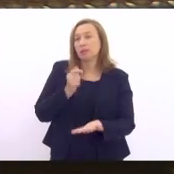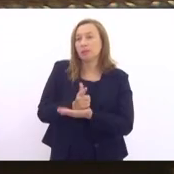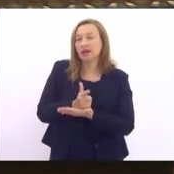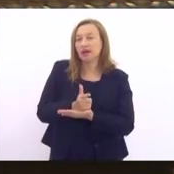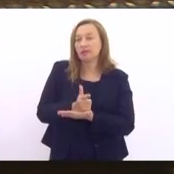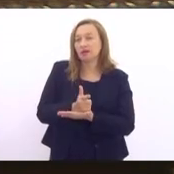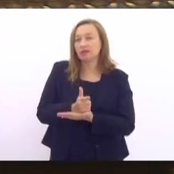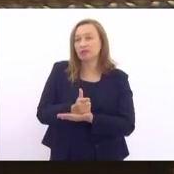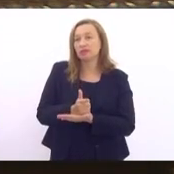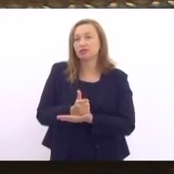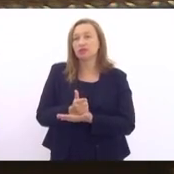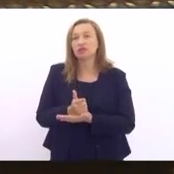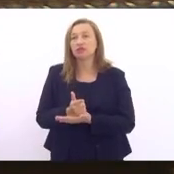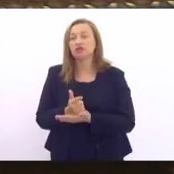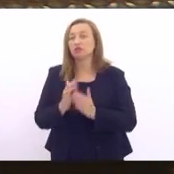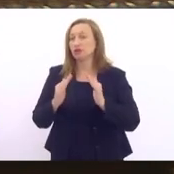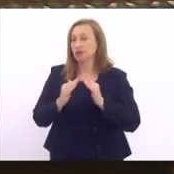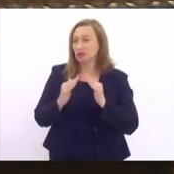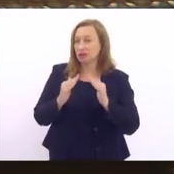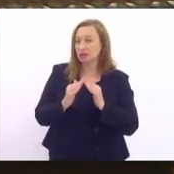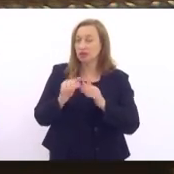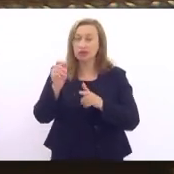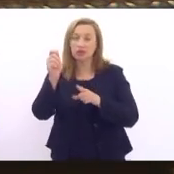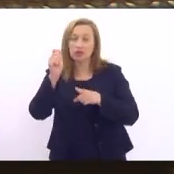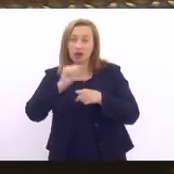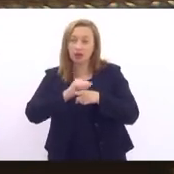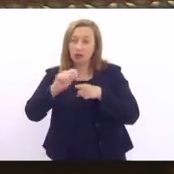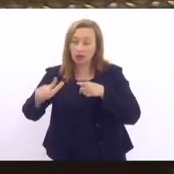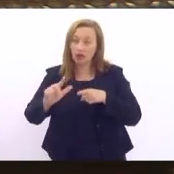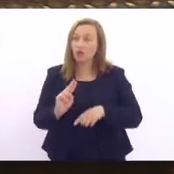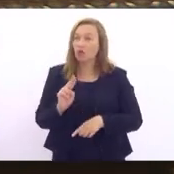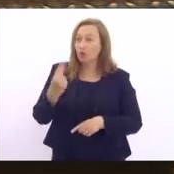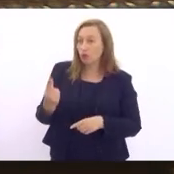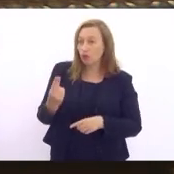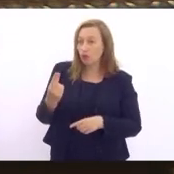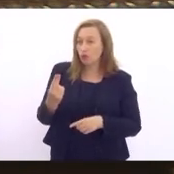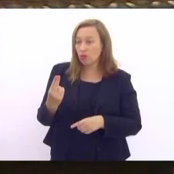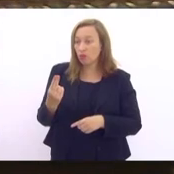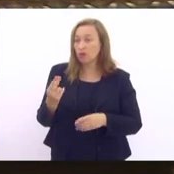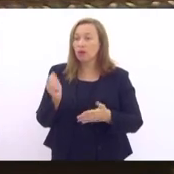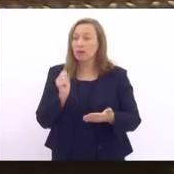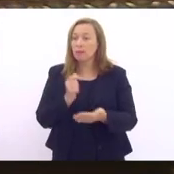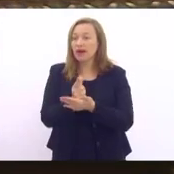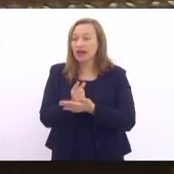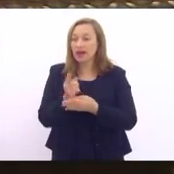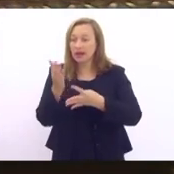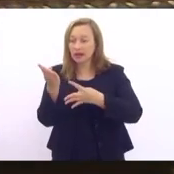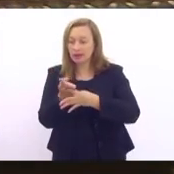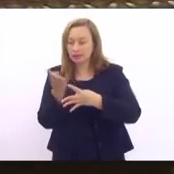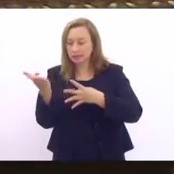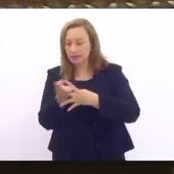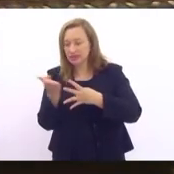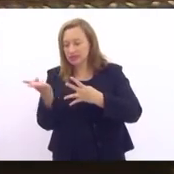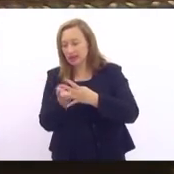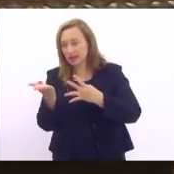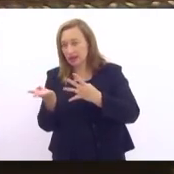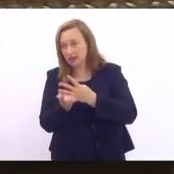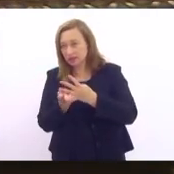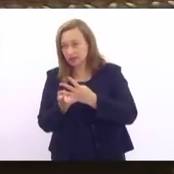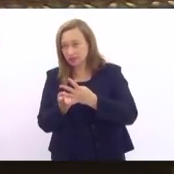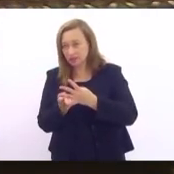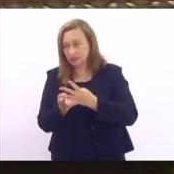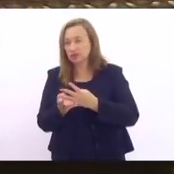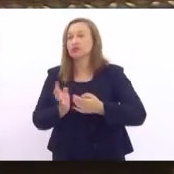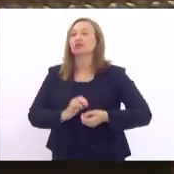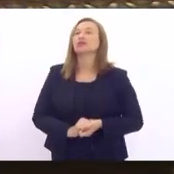de aluguéis ou na forma de prestações para a quitação da moradia, da